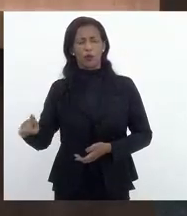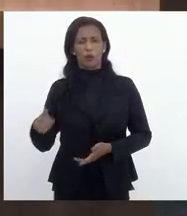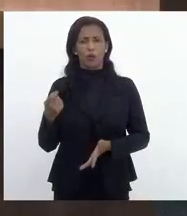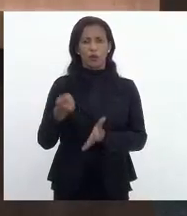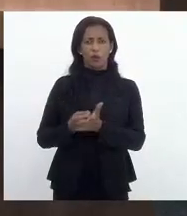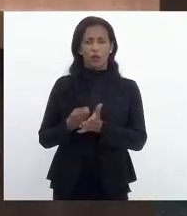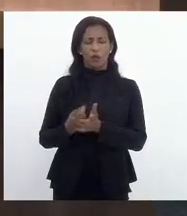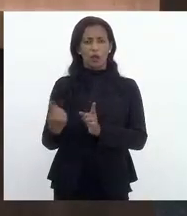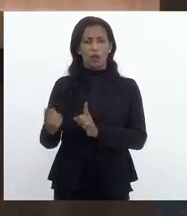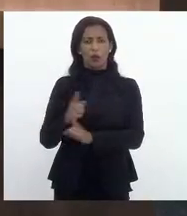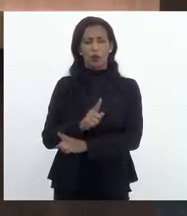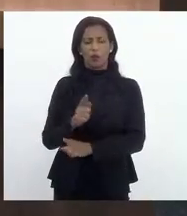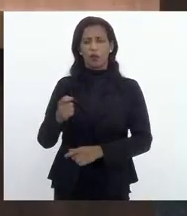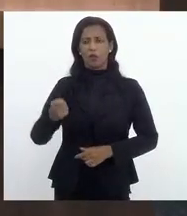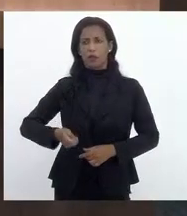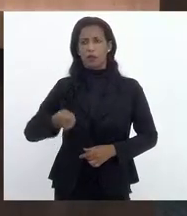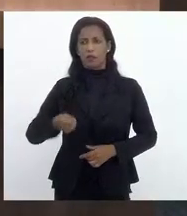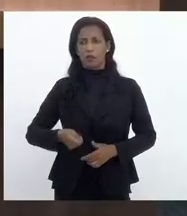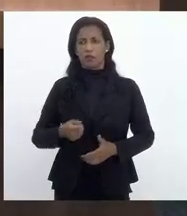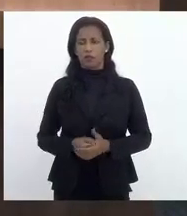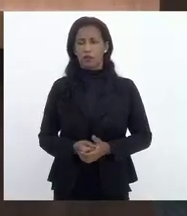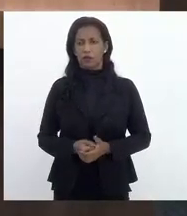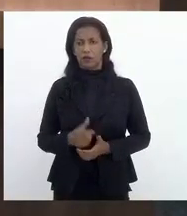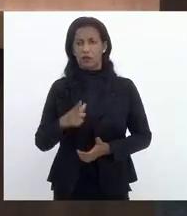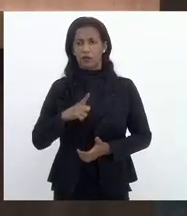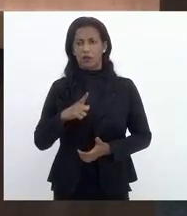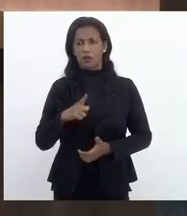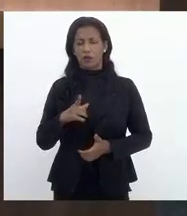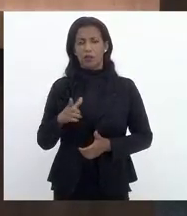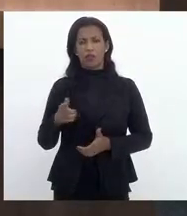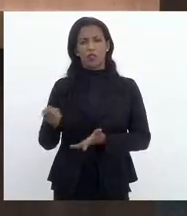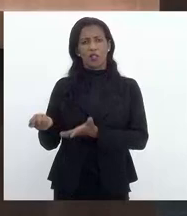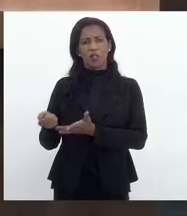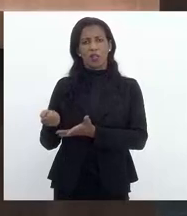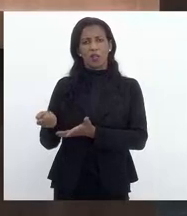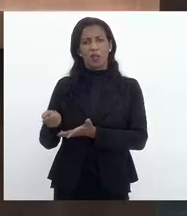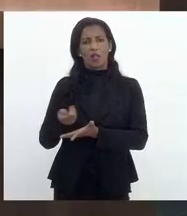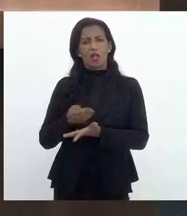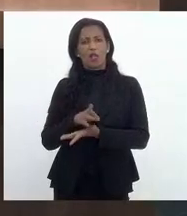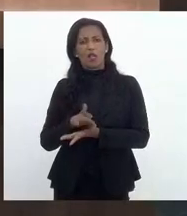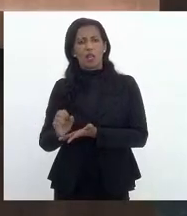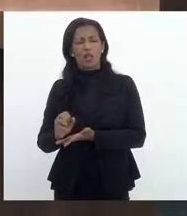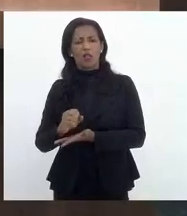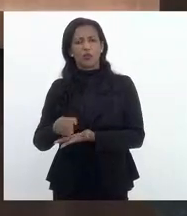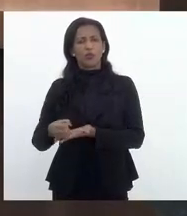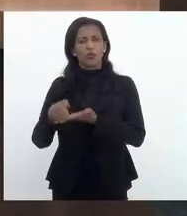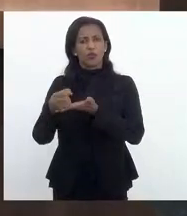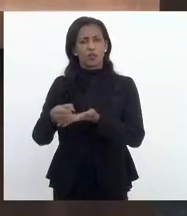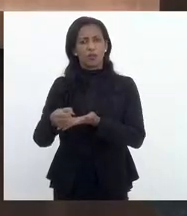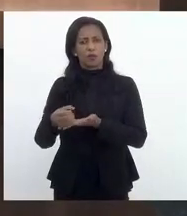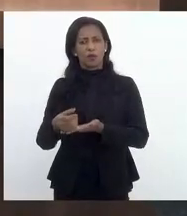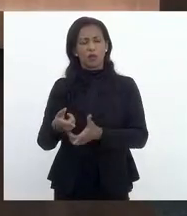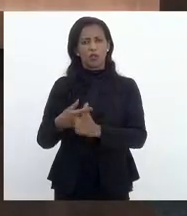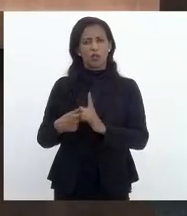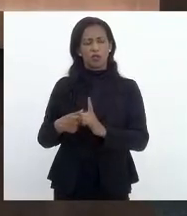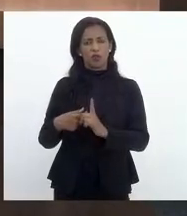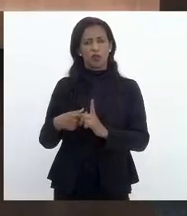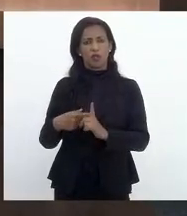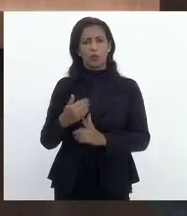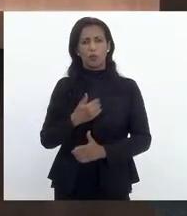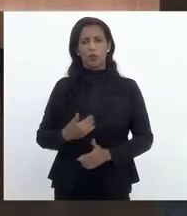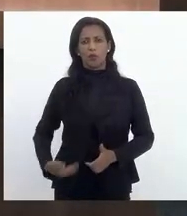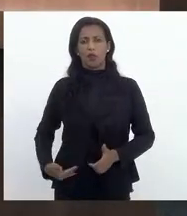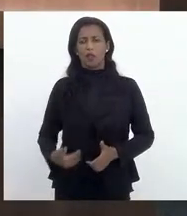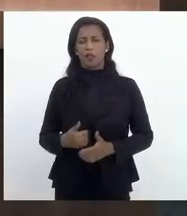garantia quanto à garantia de operações de créditos de sustentabilidade da dívida pública todas as